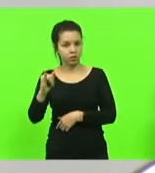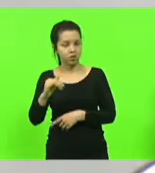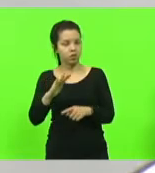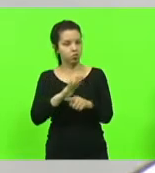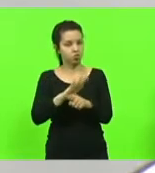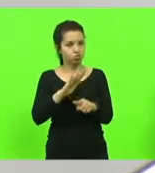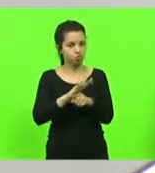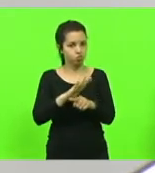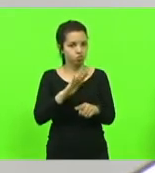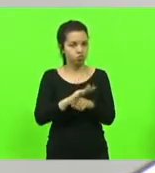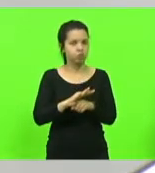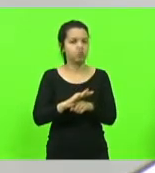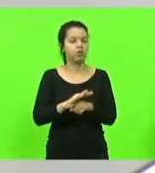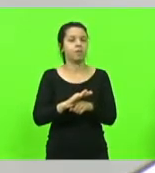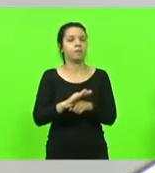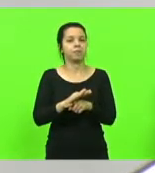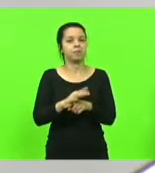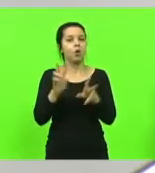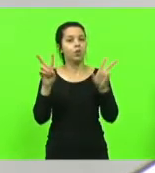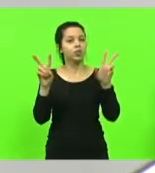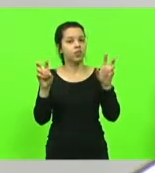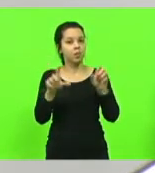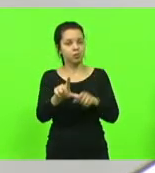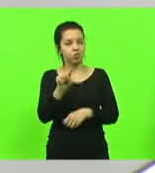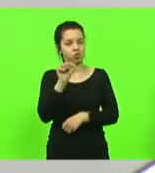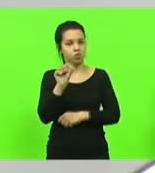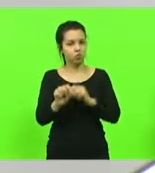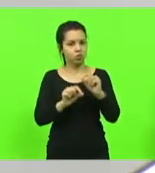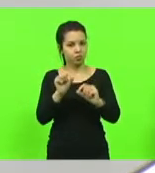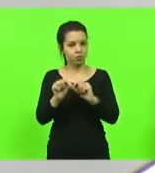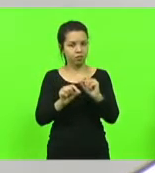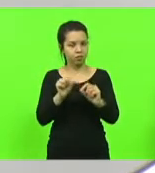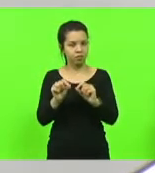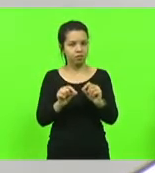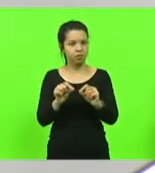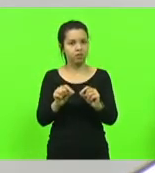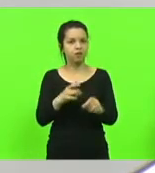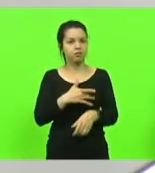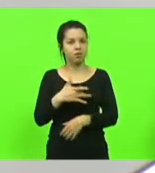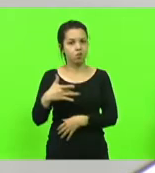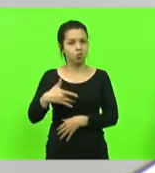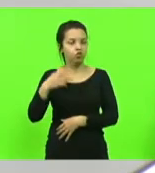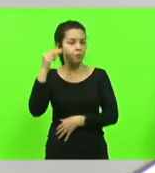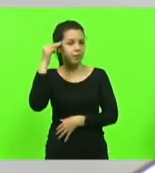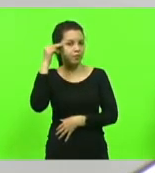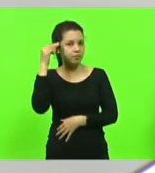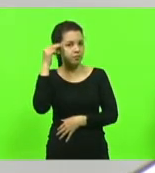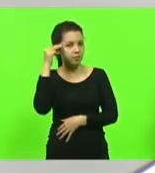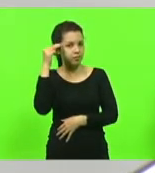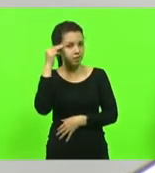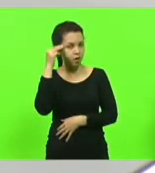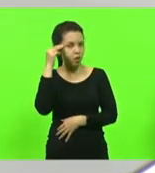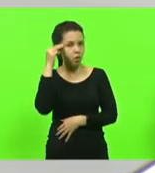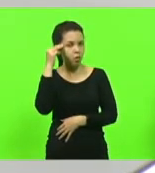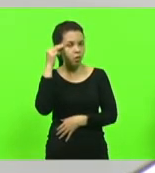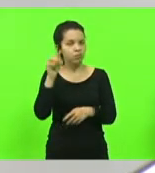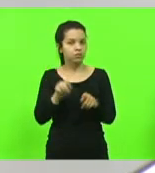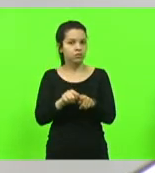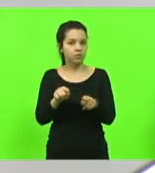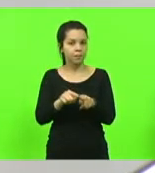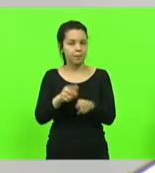Conhecimento. O tema escolhido foi justamente saúde mental e inteligência